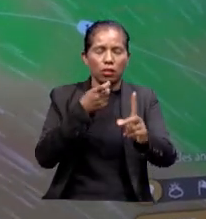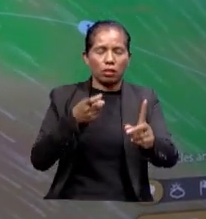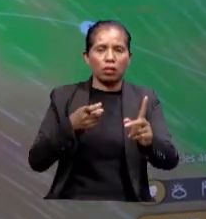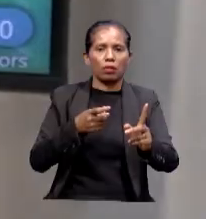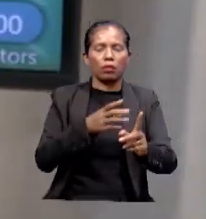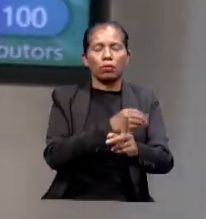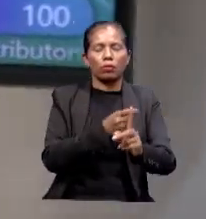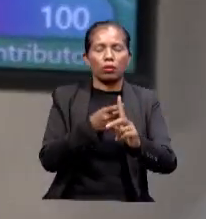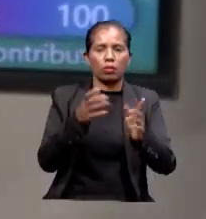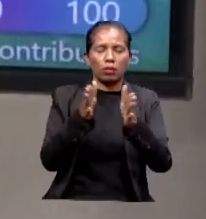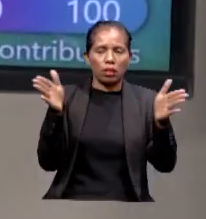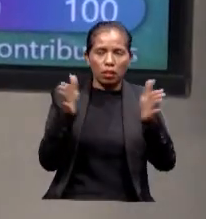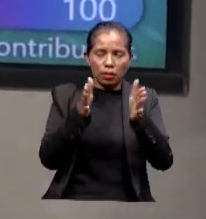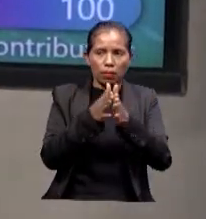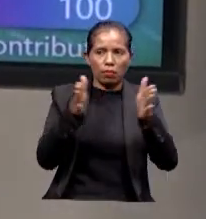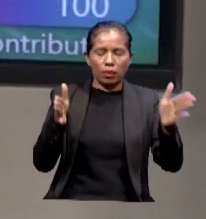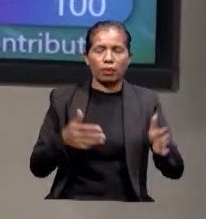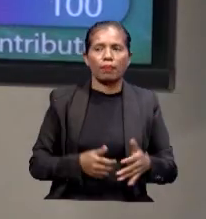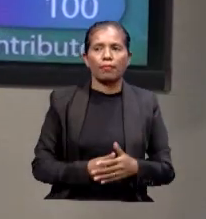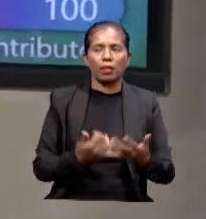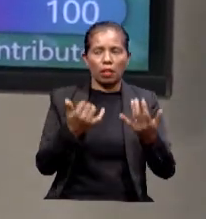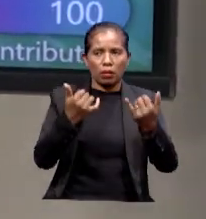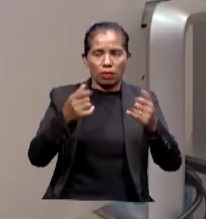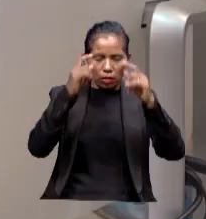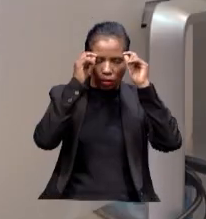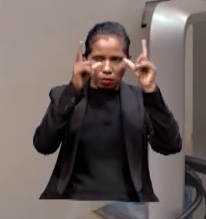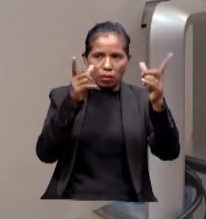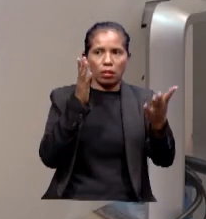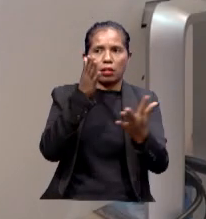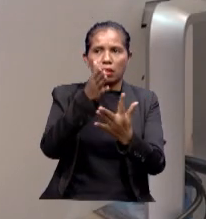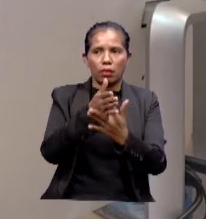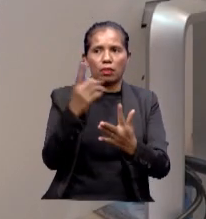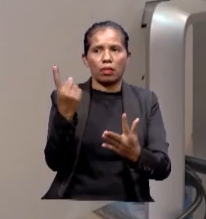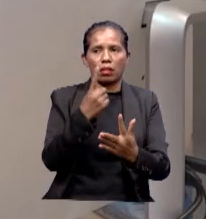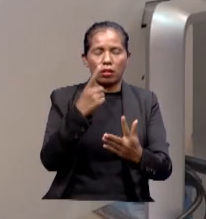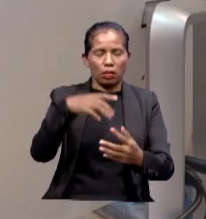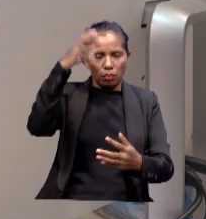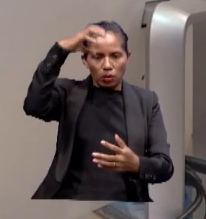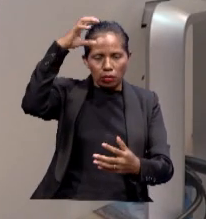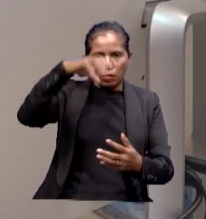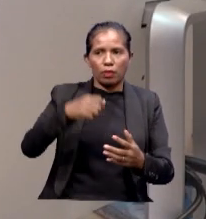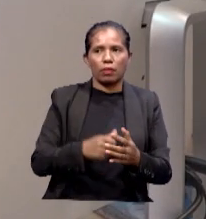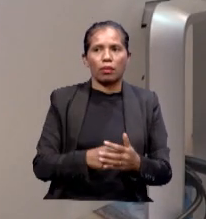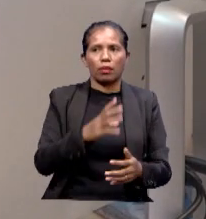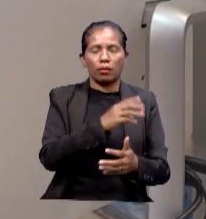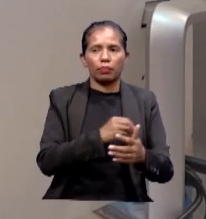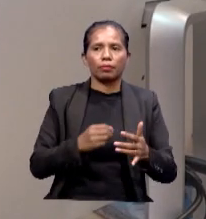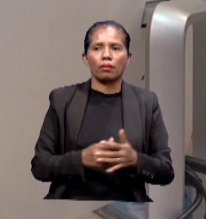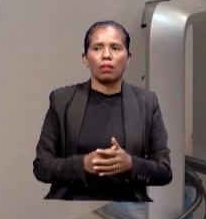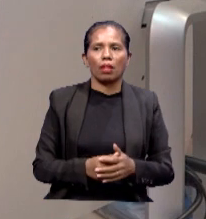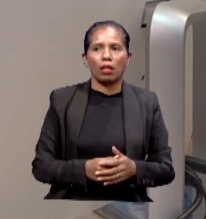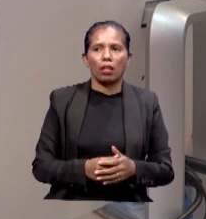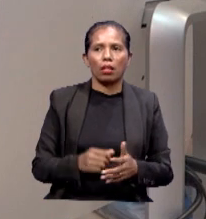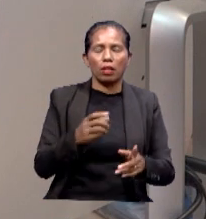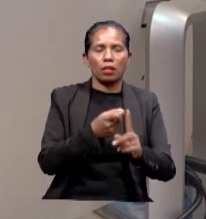ba maior. Ora sin drone Timor Leste se tama e na fatin estação Udanginia, ka estação Monção, nebe mo se